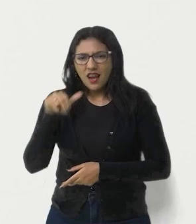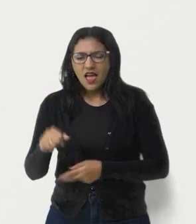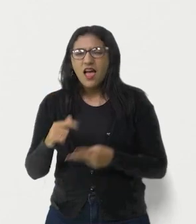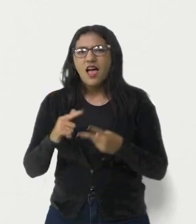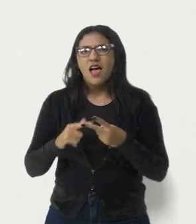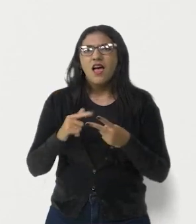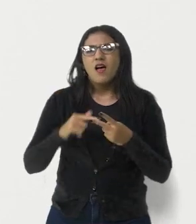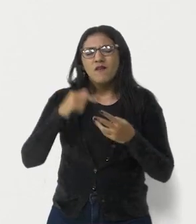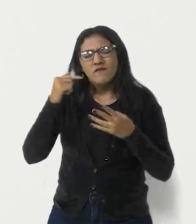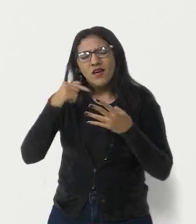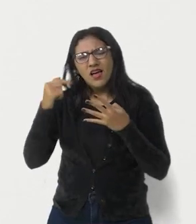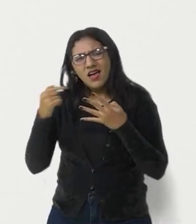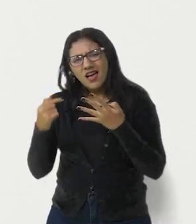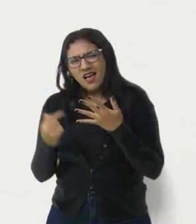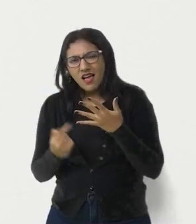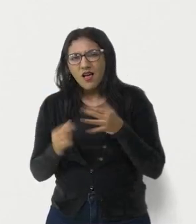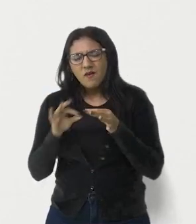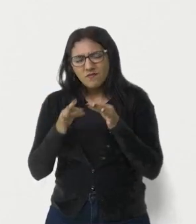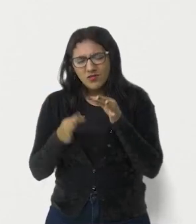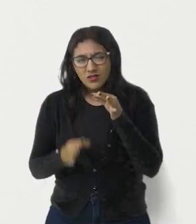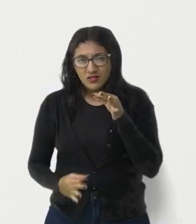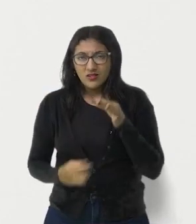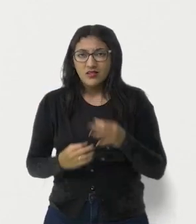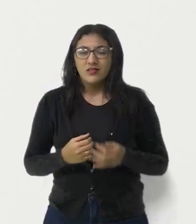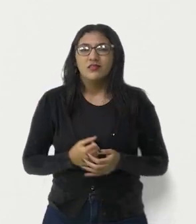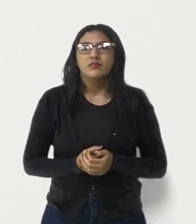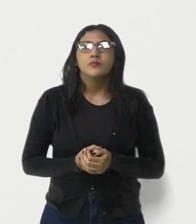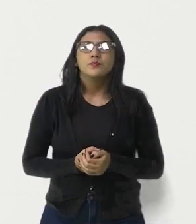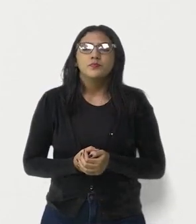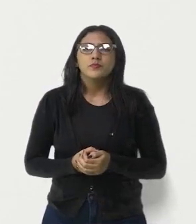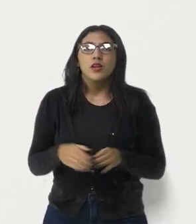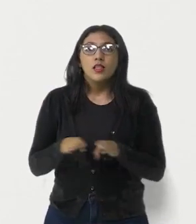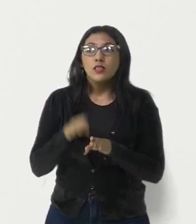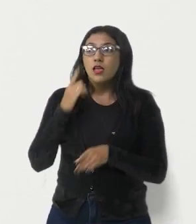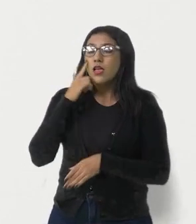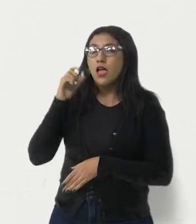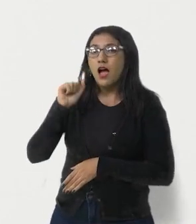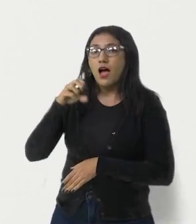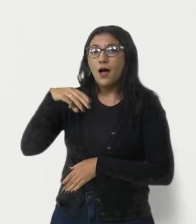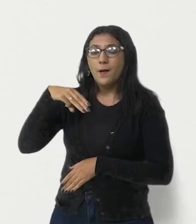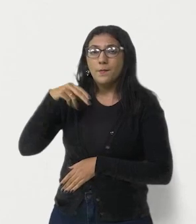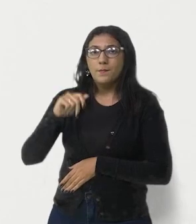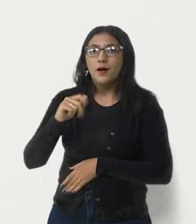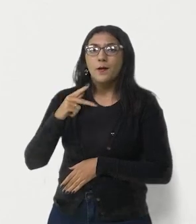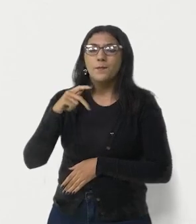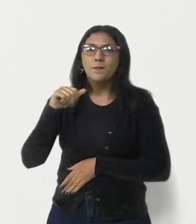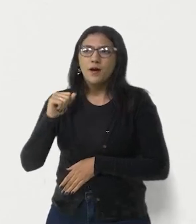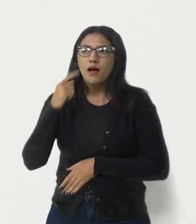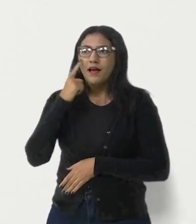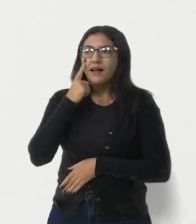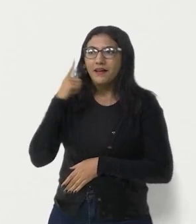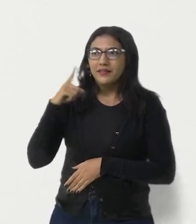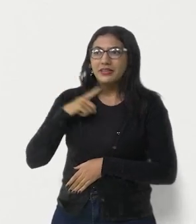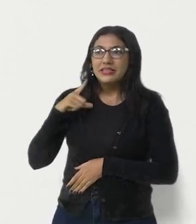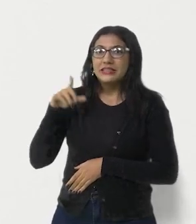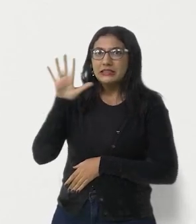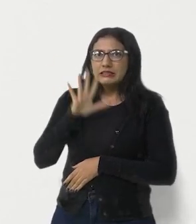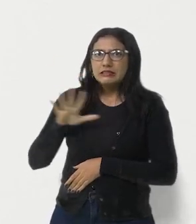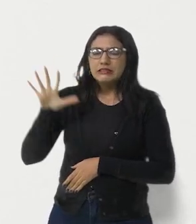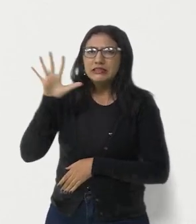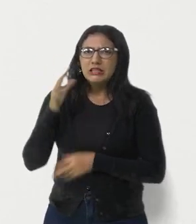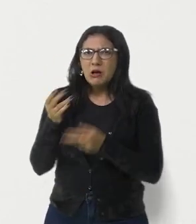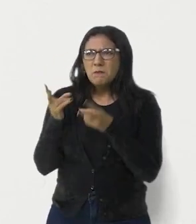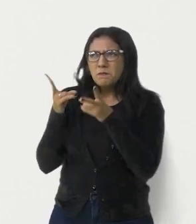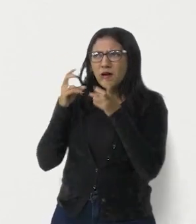Alenquer, Monte Alegre e muitos outros. O Amapá, aqui em cima vocês podem ver que tudo quase está amarelo, porque quase todo o